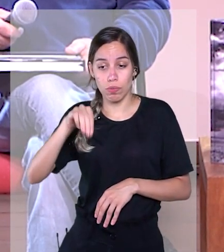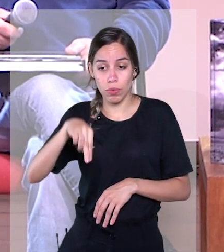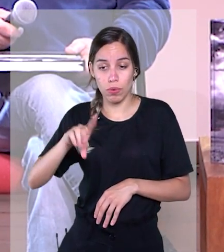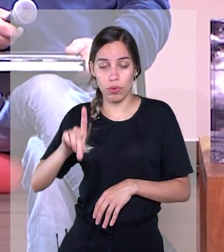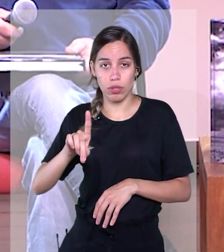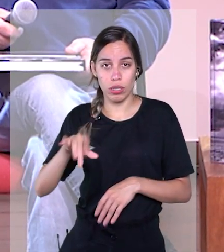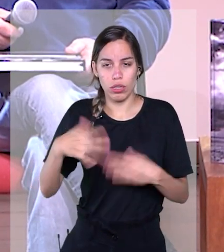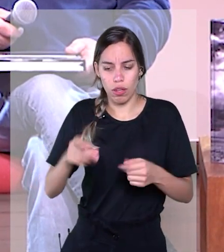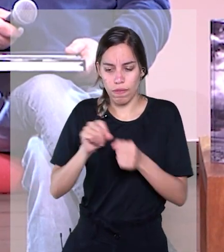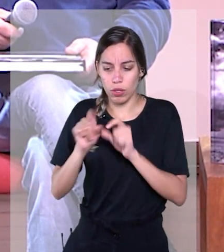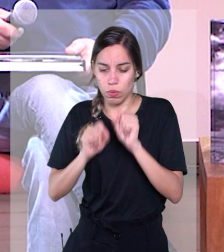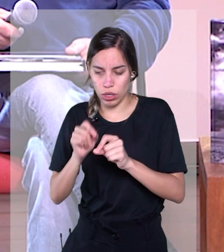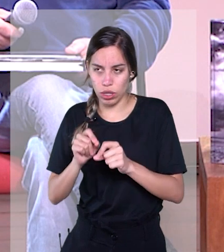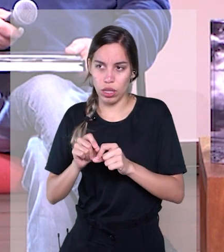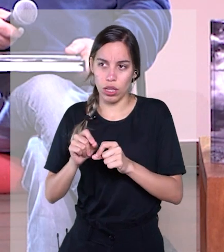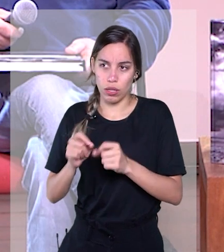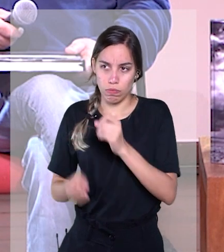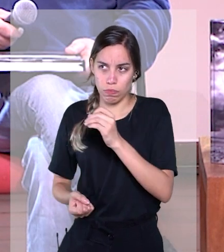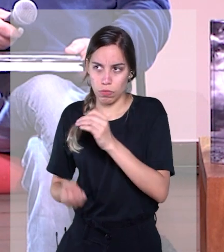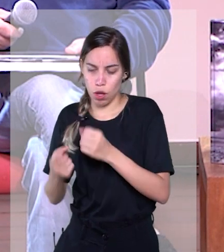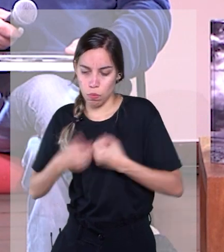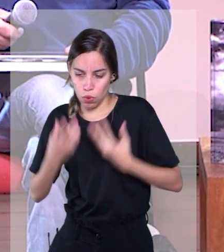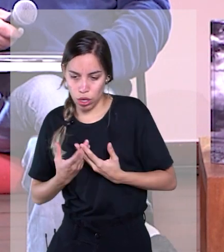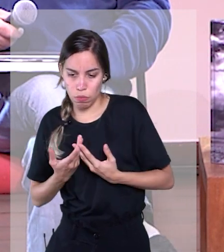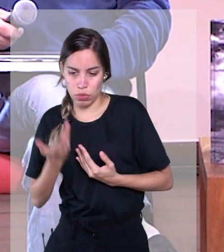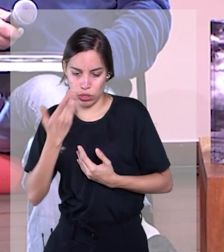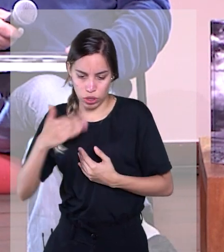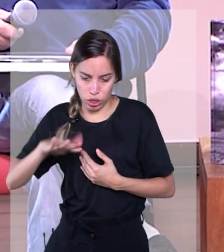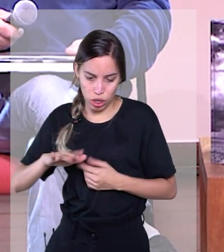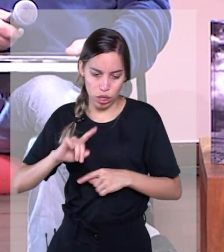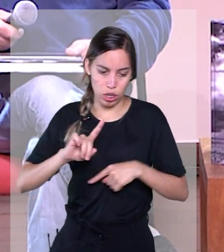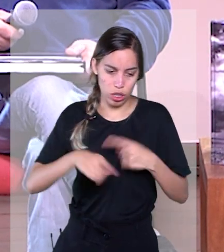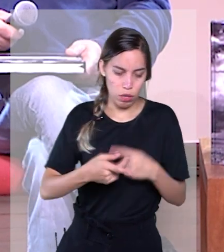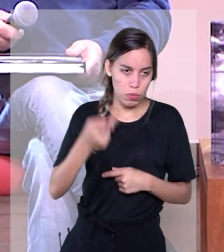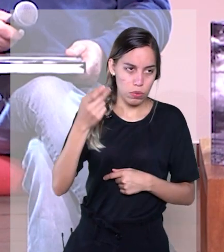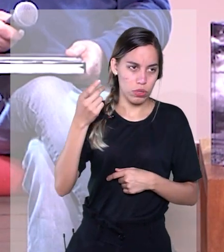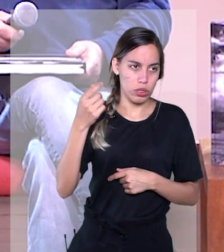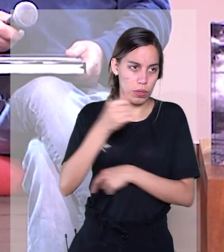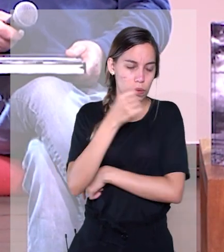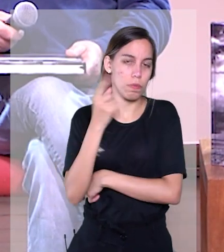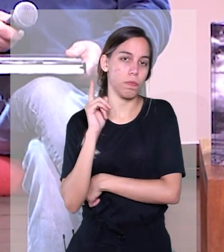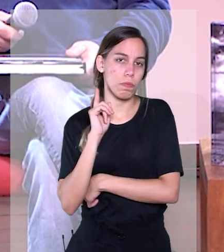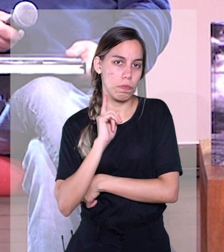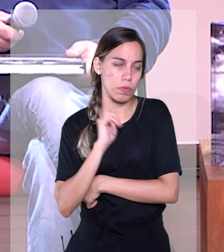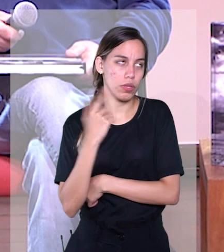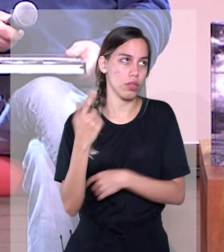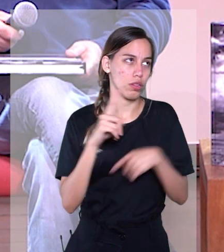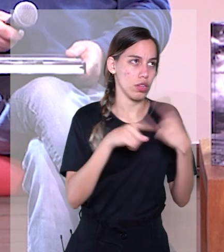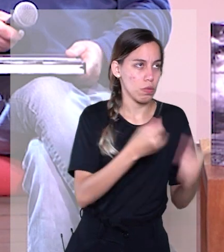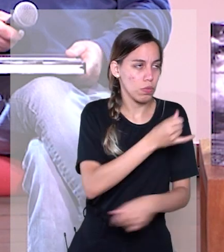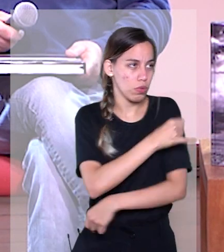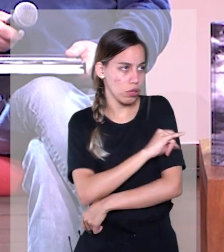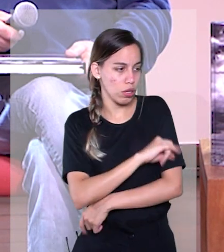infância, depois vão para Minas, depois vai para o Rio de Janeiro, depois poemas